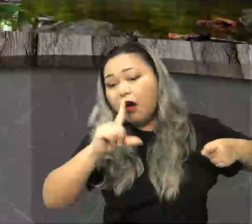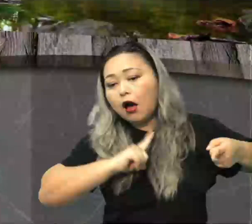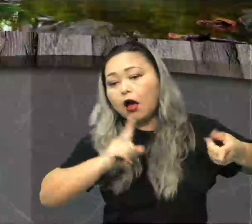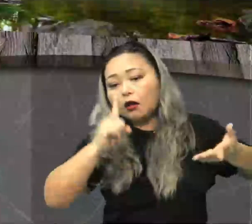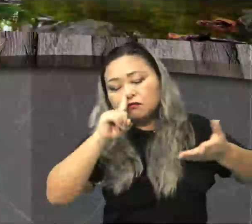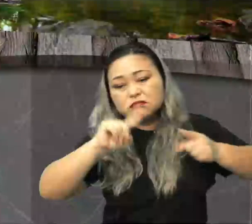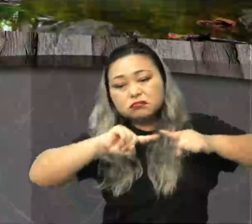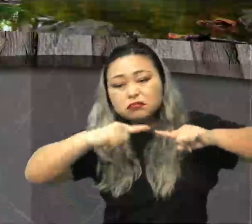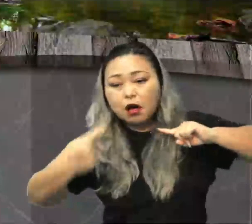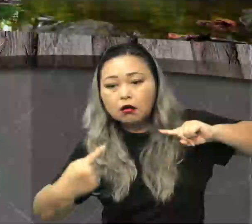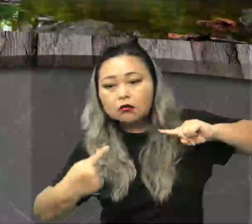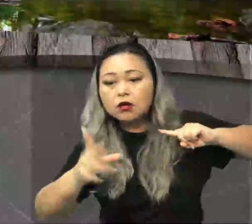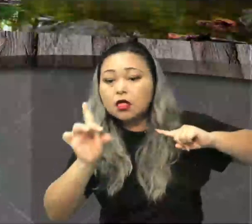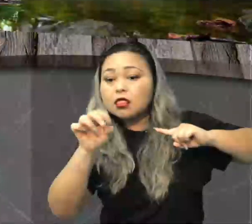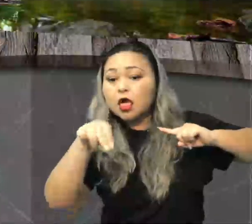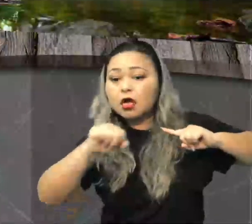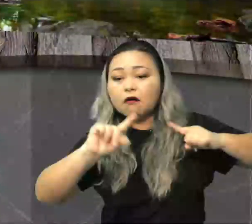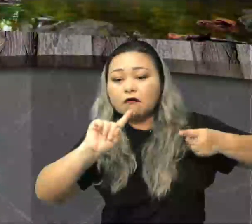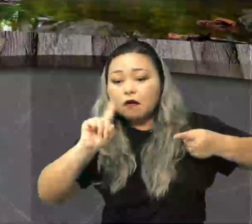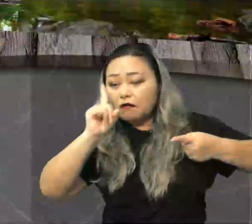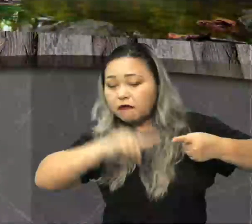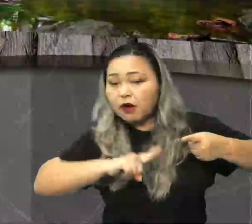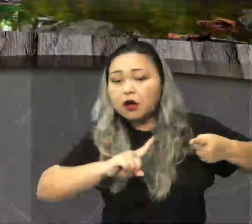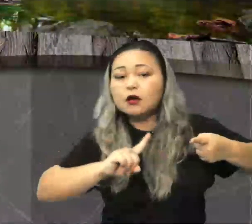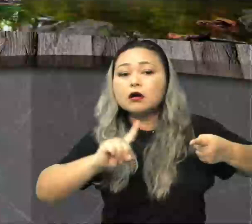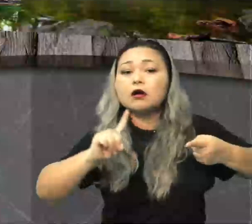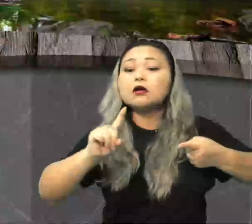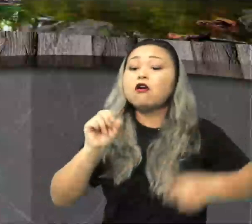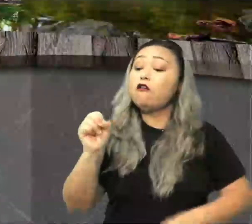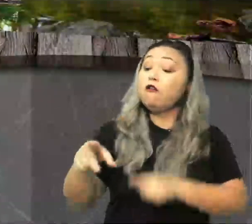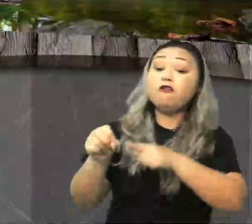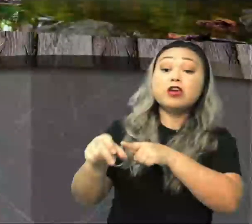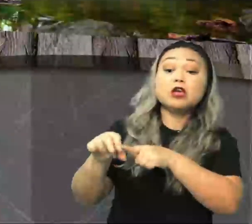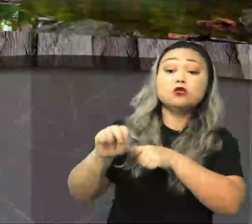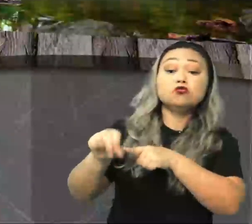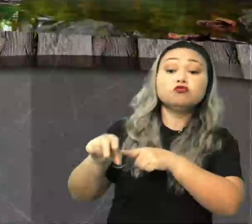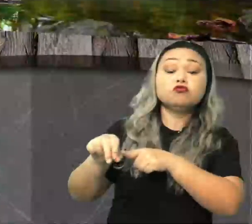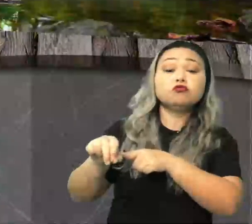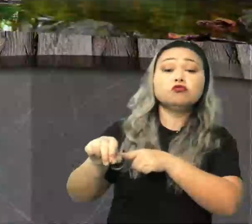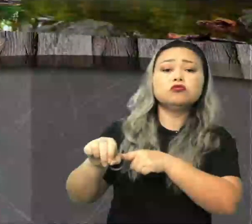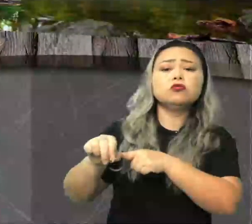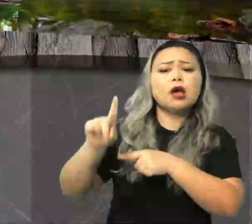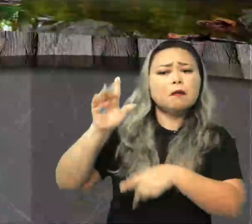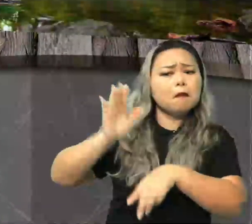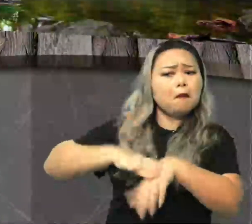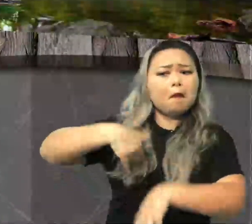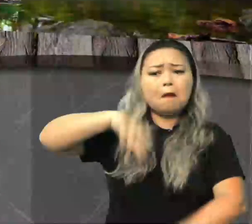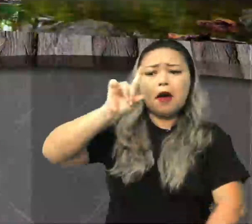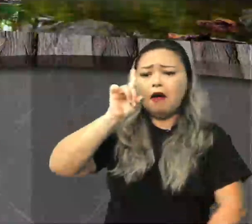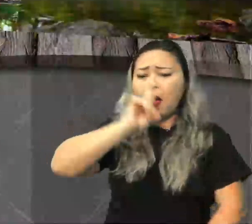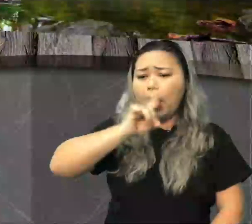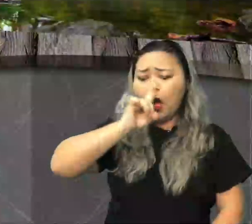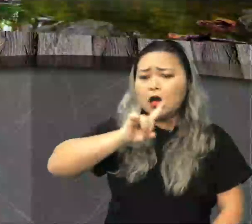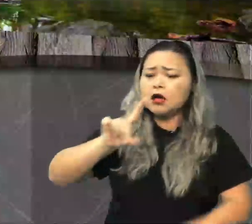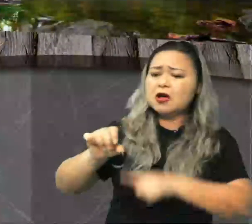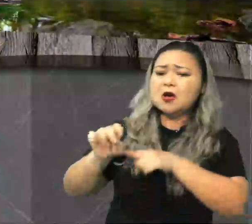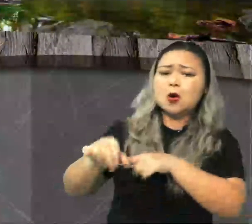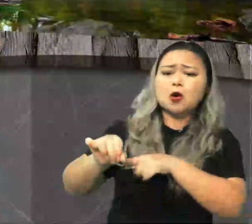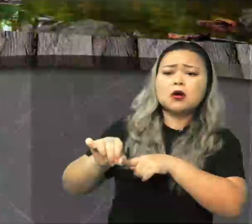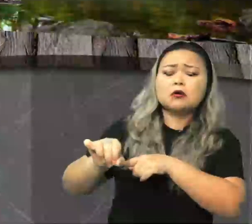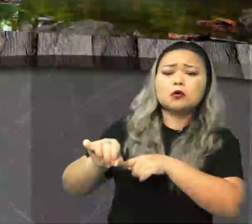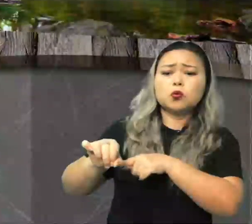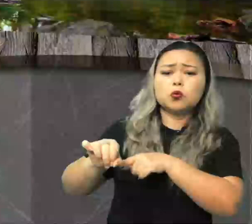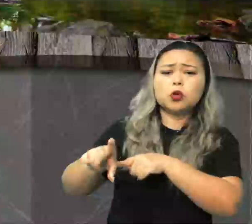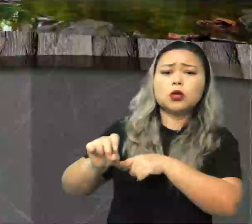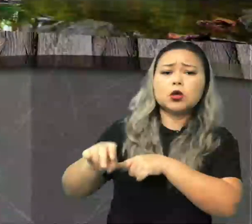assim, tá? Então, eles são vírus que podem ter mais falhas, então eles são menos, são